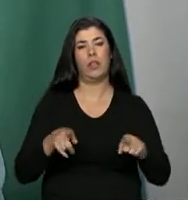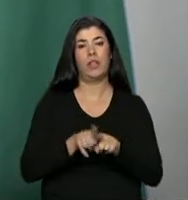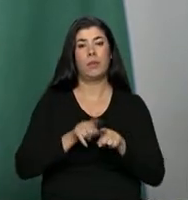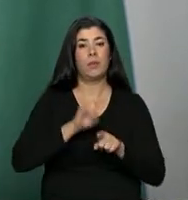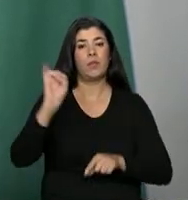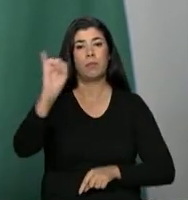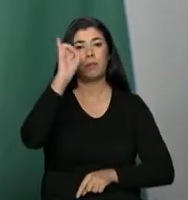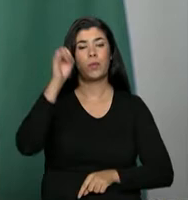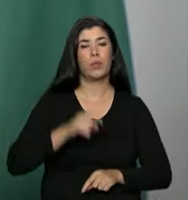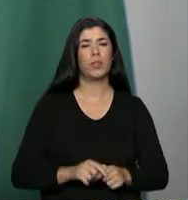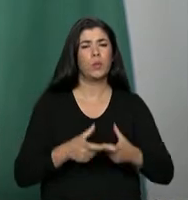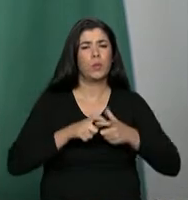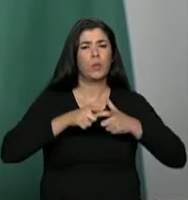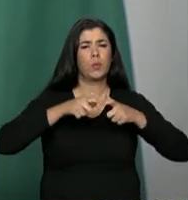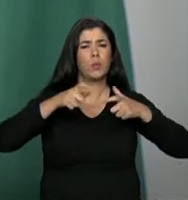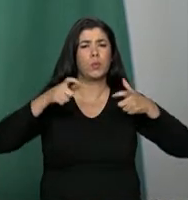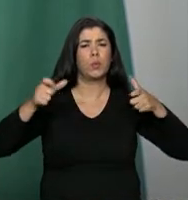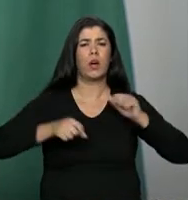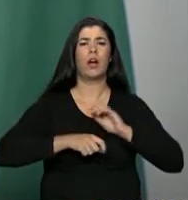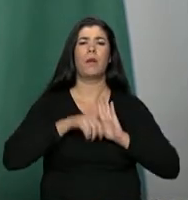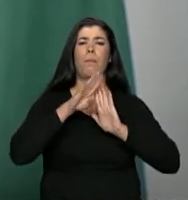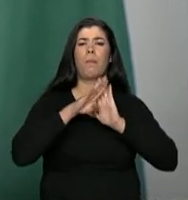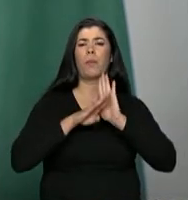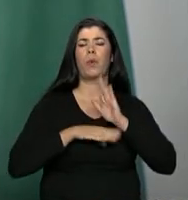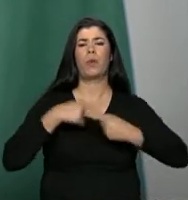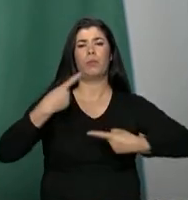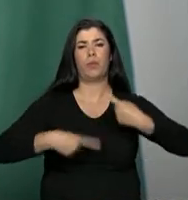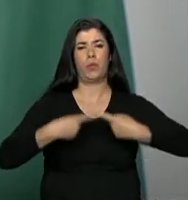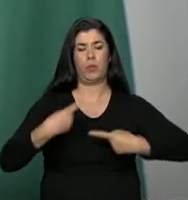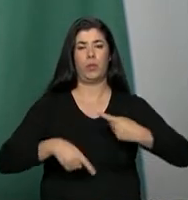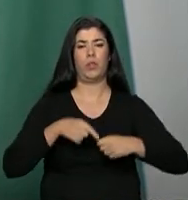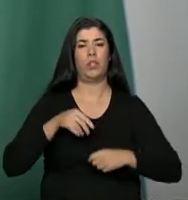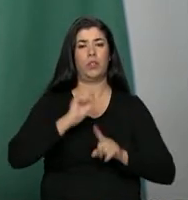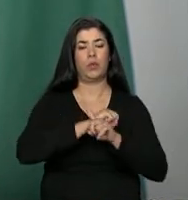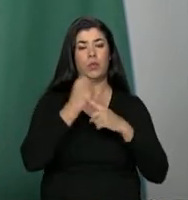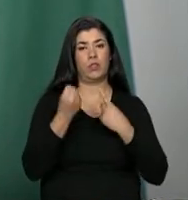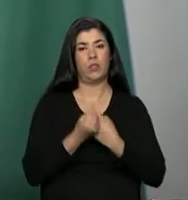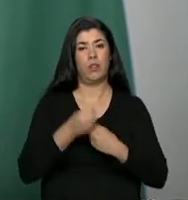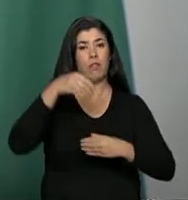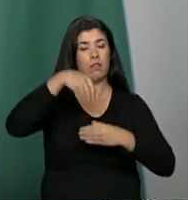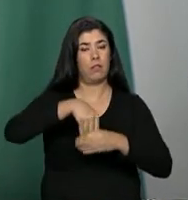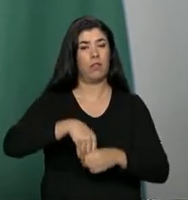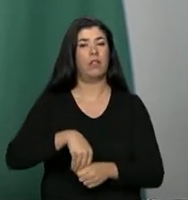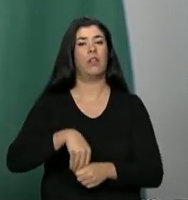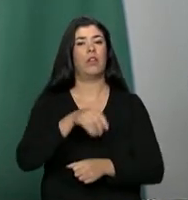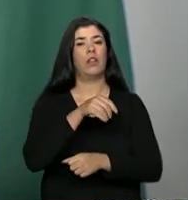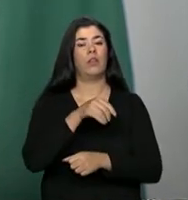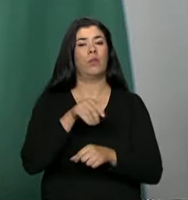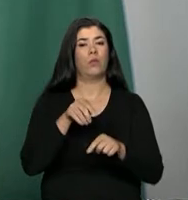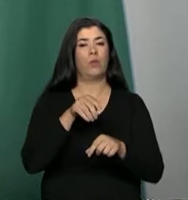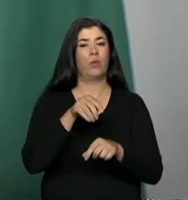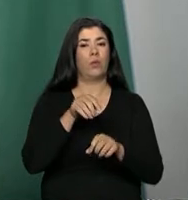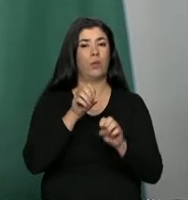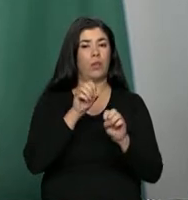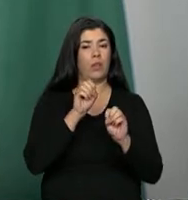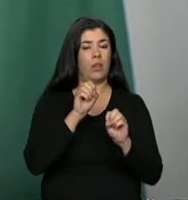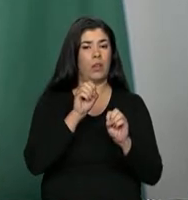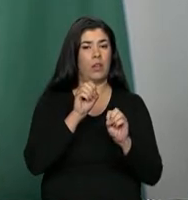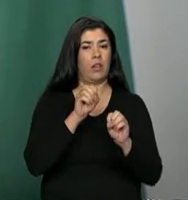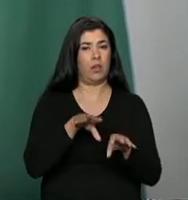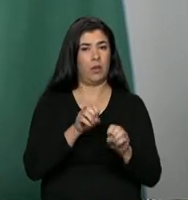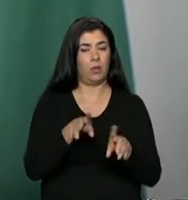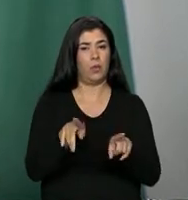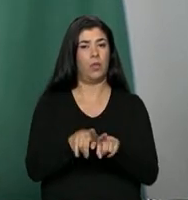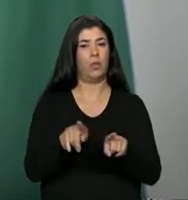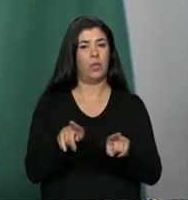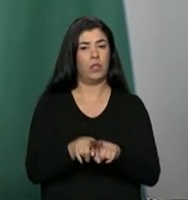ampliamos muito as políticas sociais, tanto as da área de educação como de habitação, e ampliamos